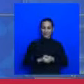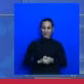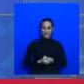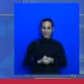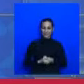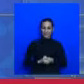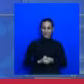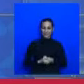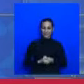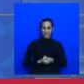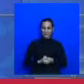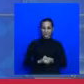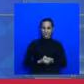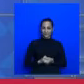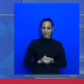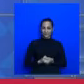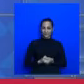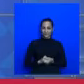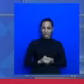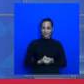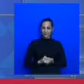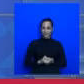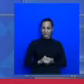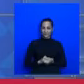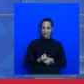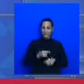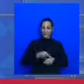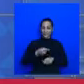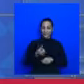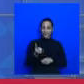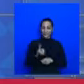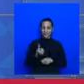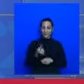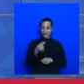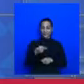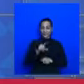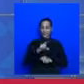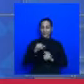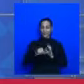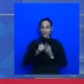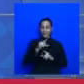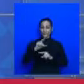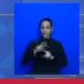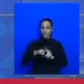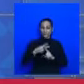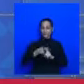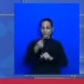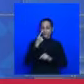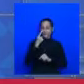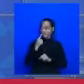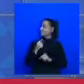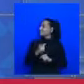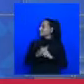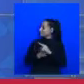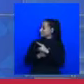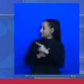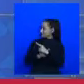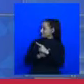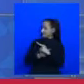Marrom, 44. E agora, o sexto e último número do primeiro sorteio da dupla Sena. Bola